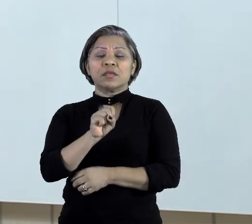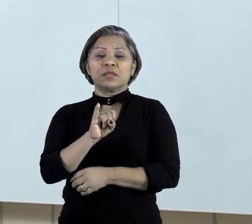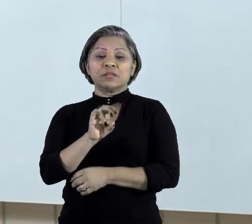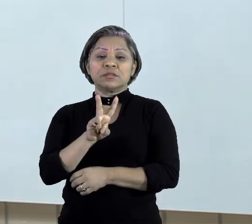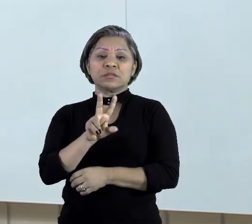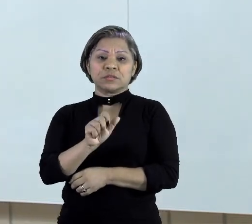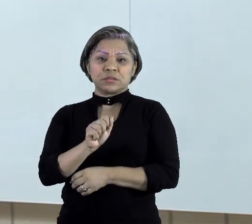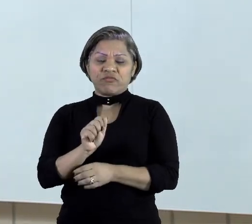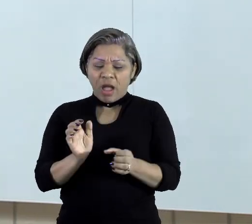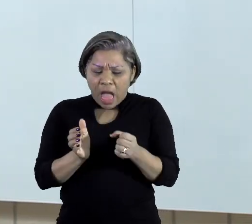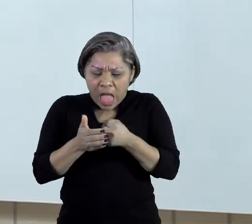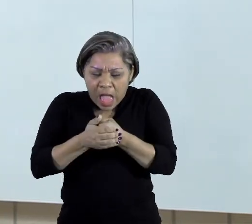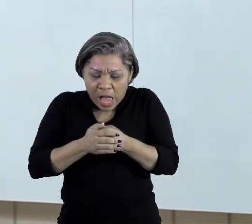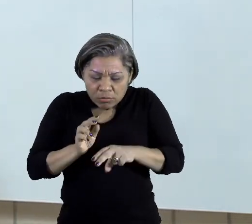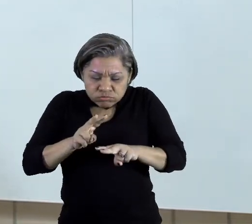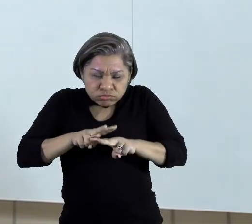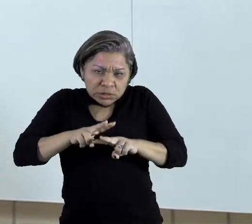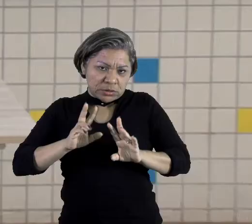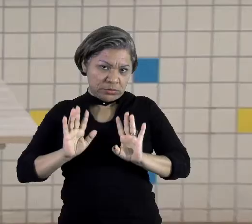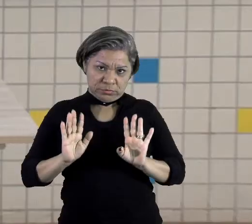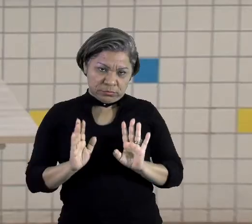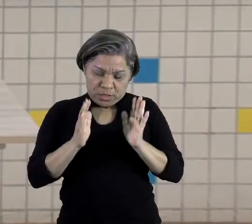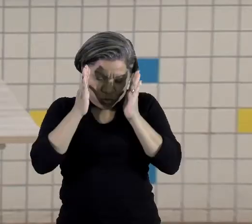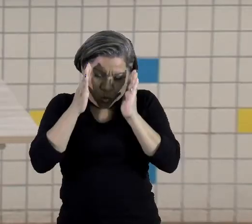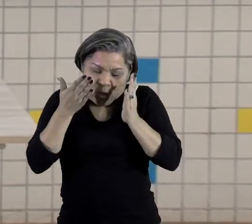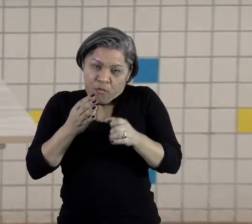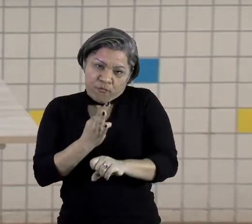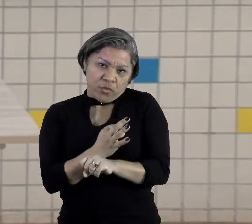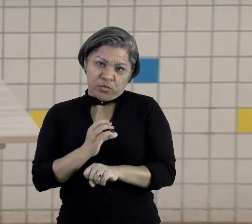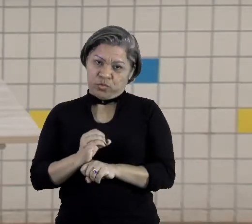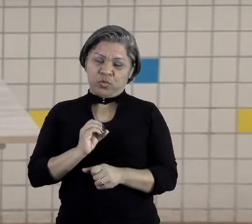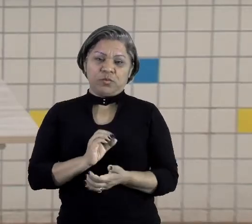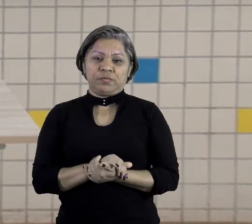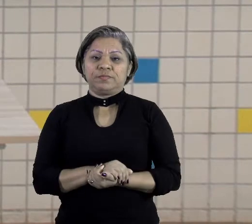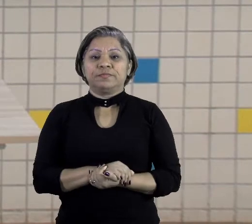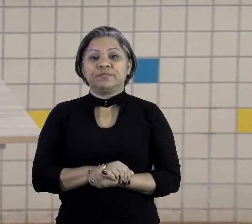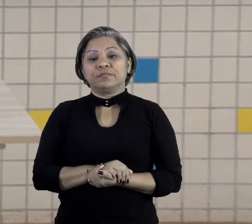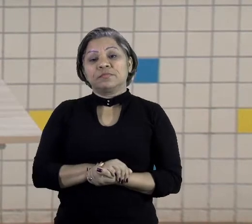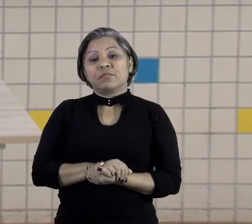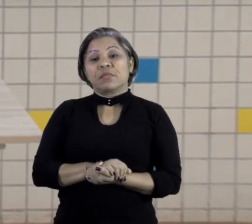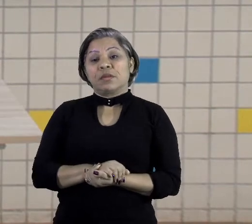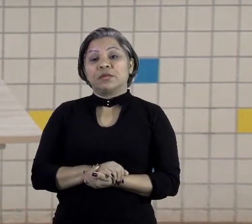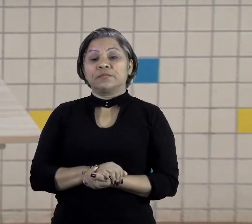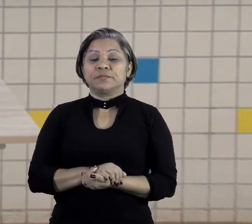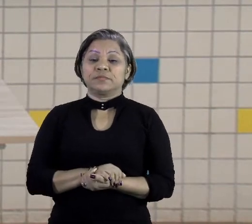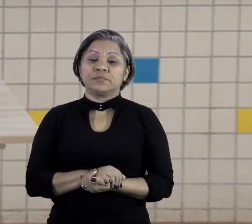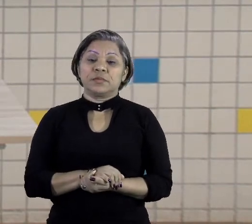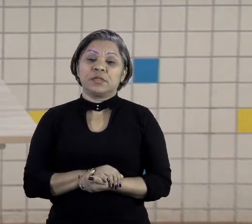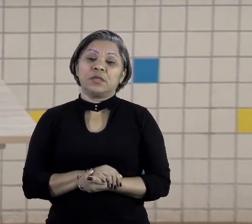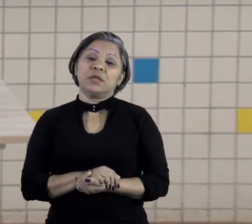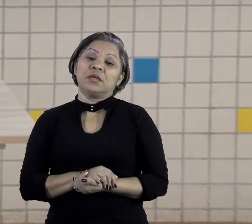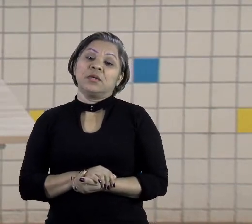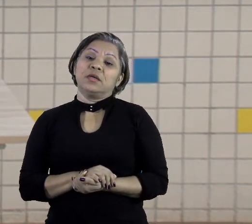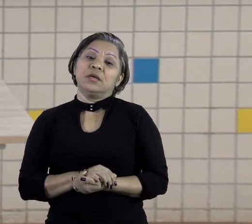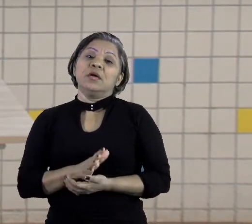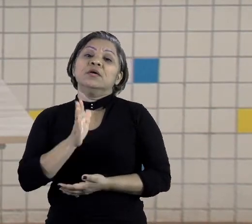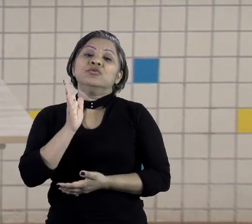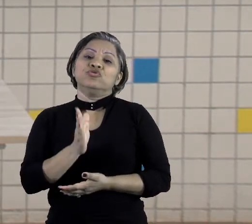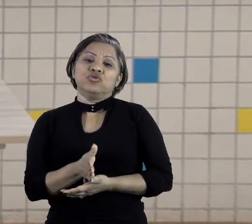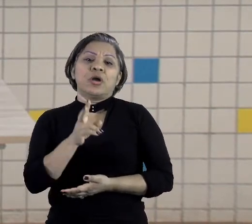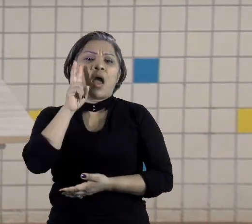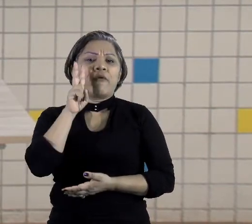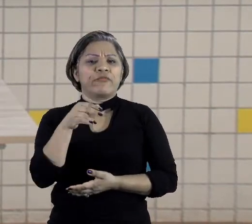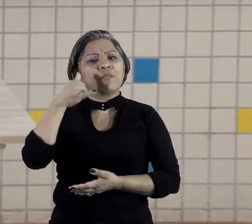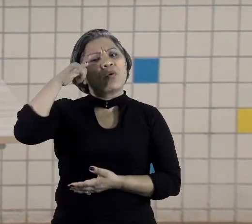confinada, que não é o forte do Tocantins. O nosso gado, Nelore, para corte, nós já falamos